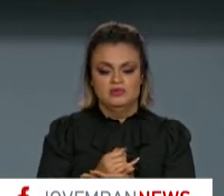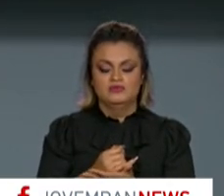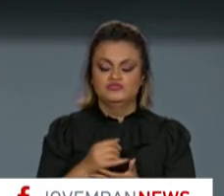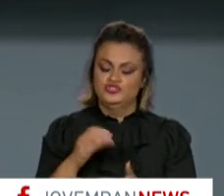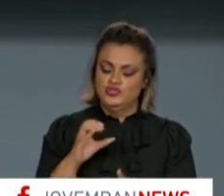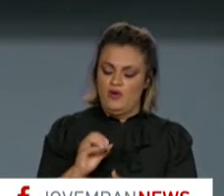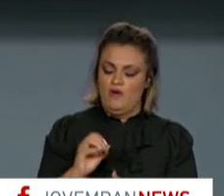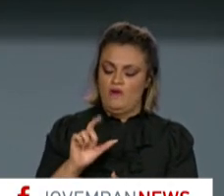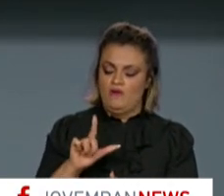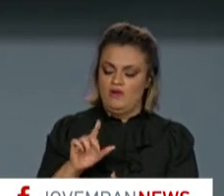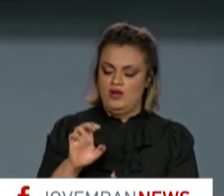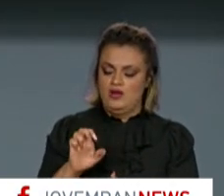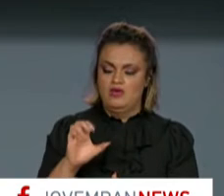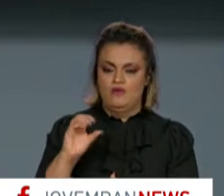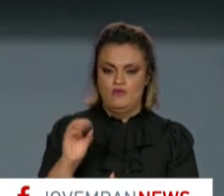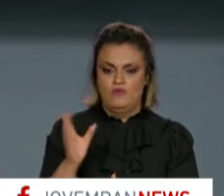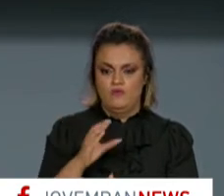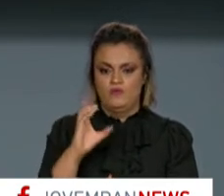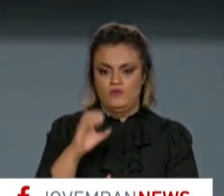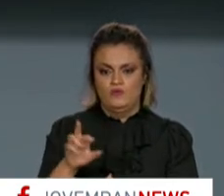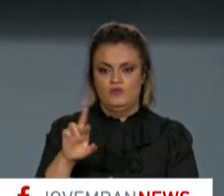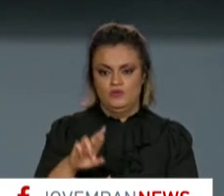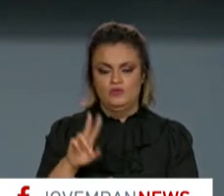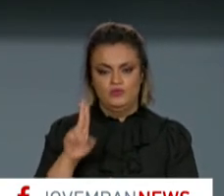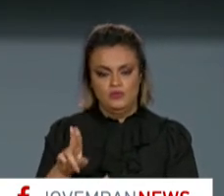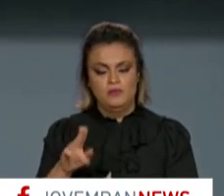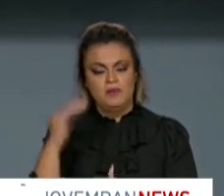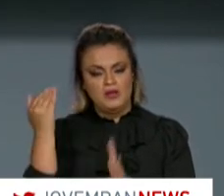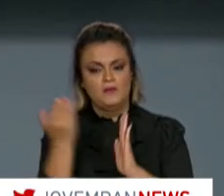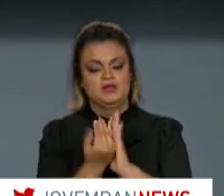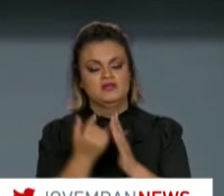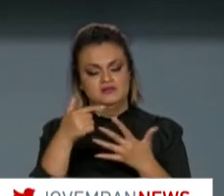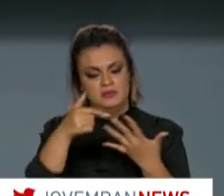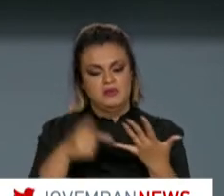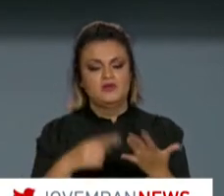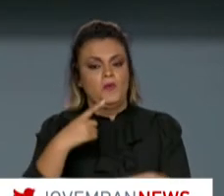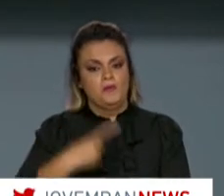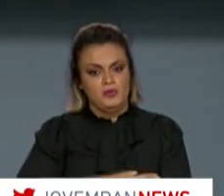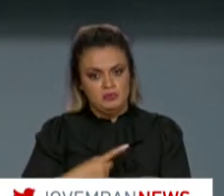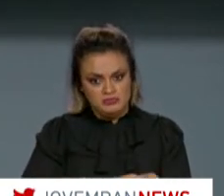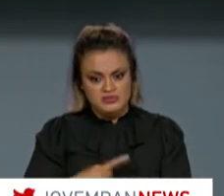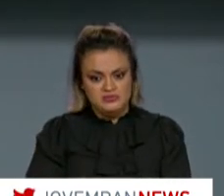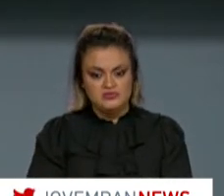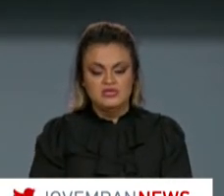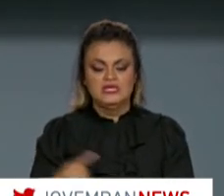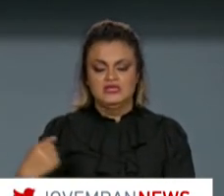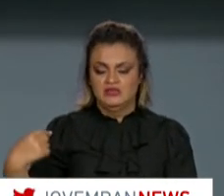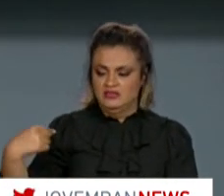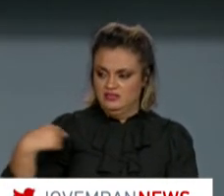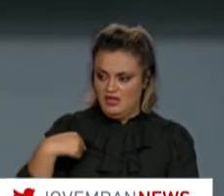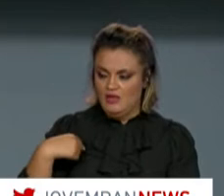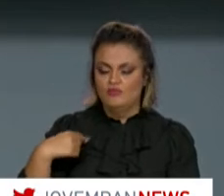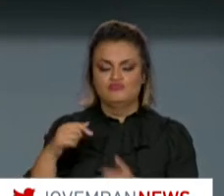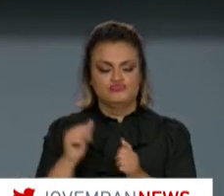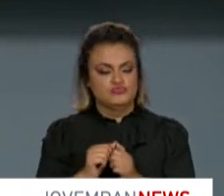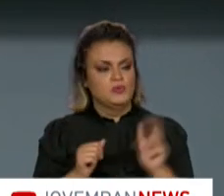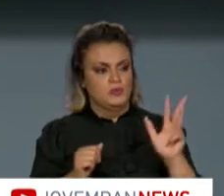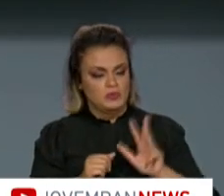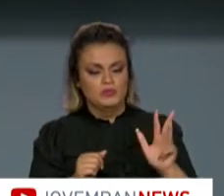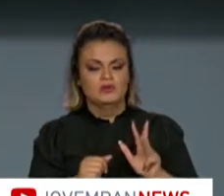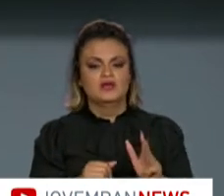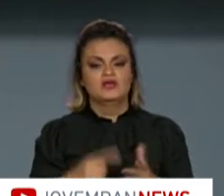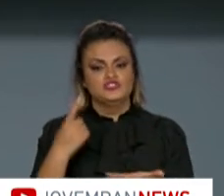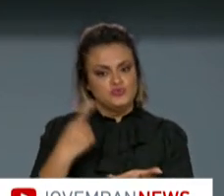cru para cumprimento dos compromissos assumidos por mim e pelo presidente da República no